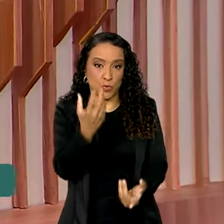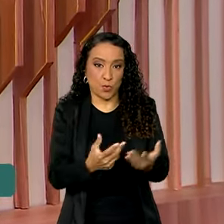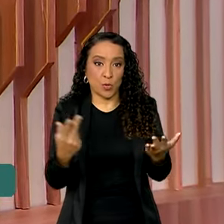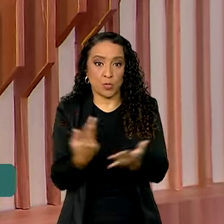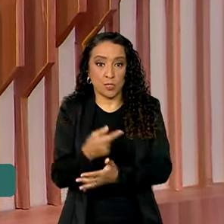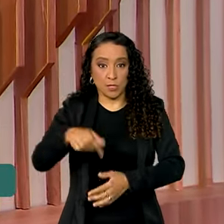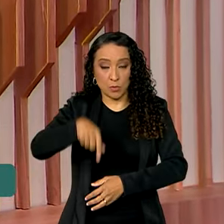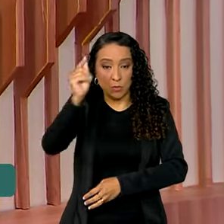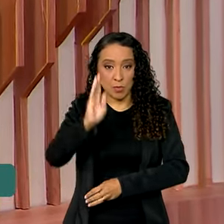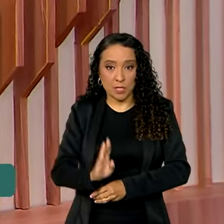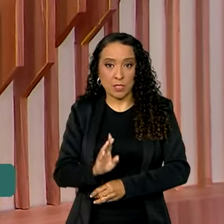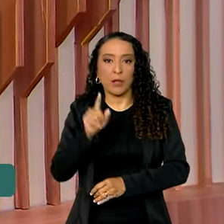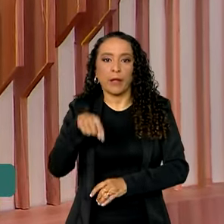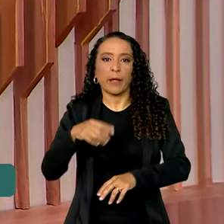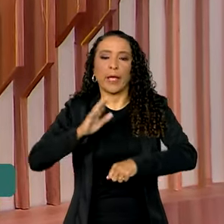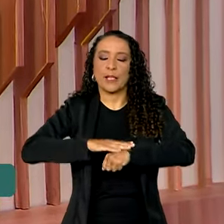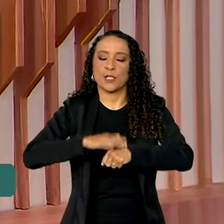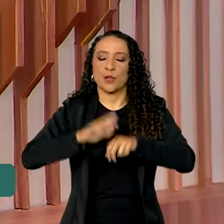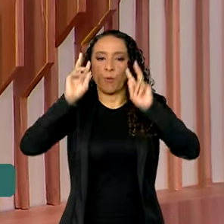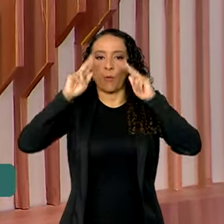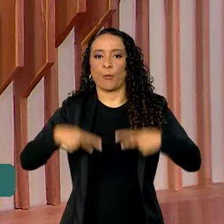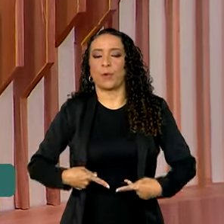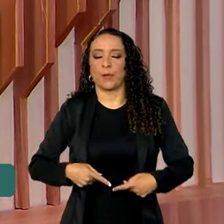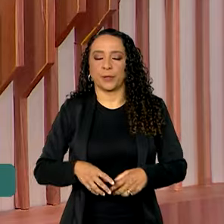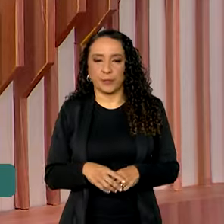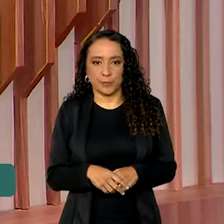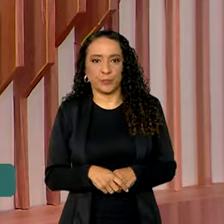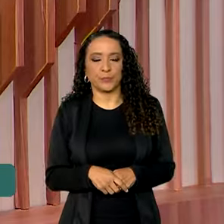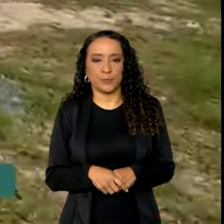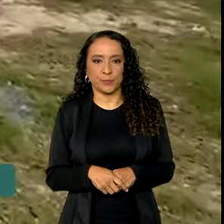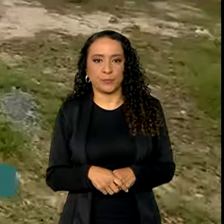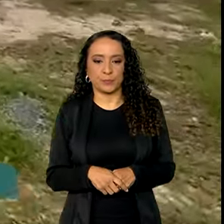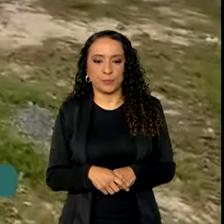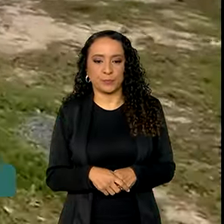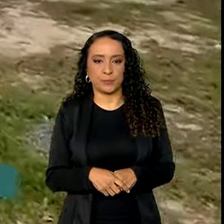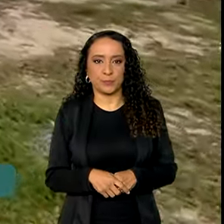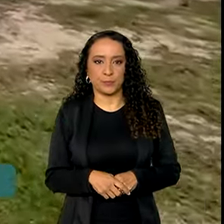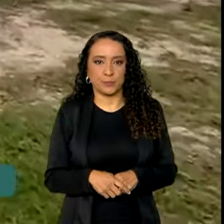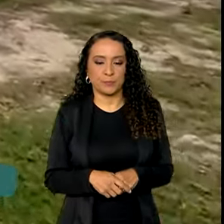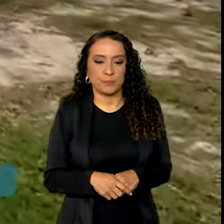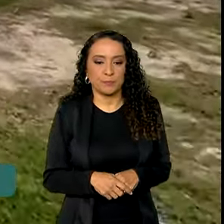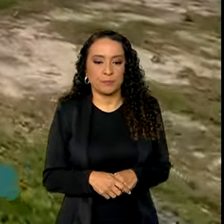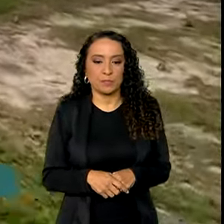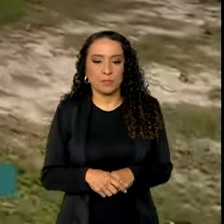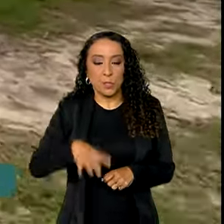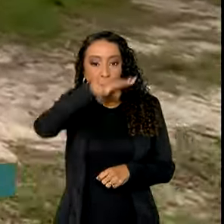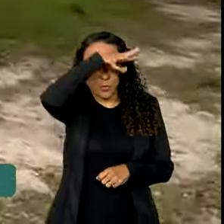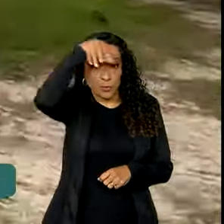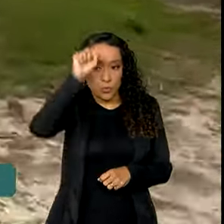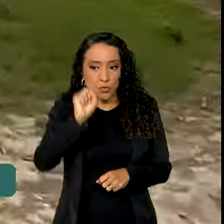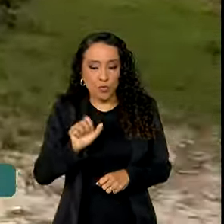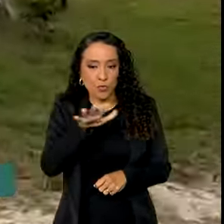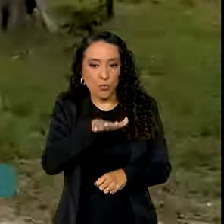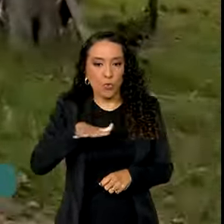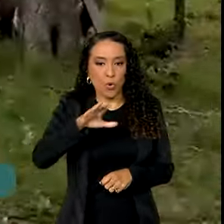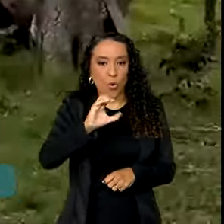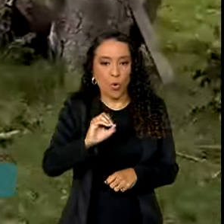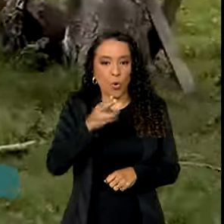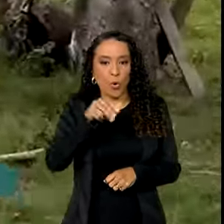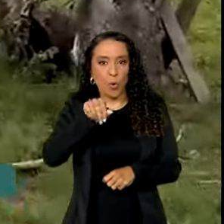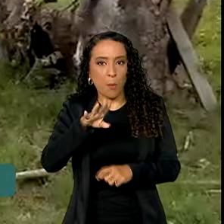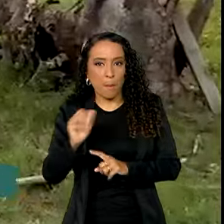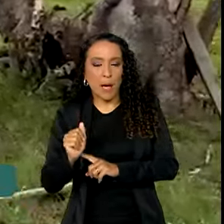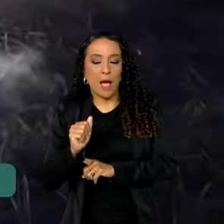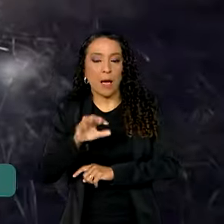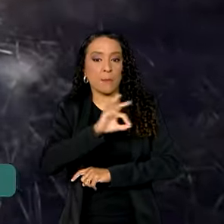que acontecem no Brasil são por ação humana. Em Mato Grosso do Sul, na região de Corumbá, a